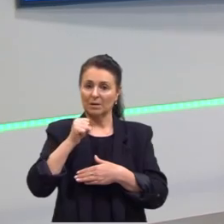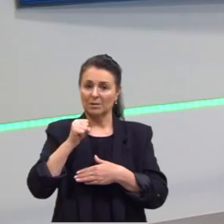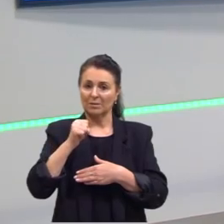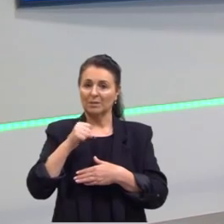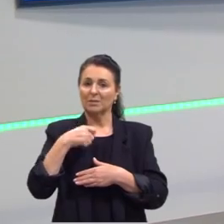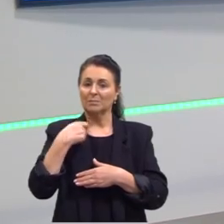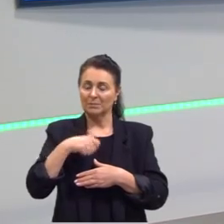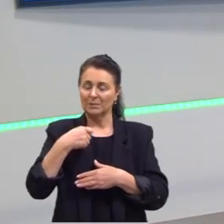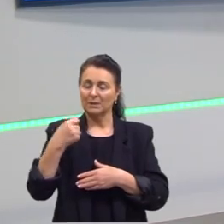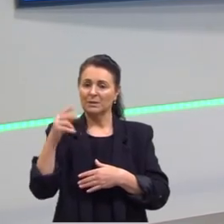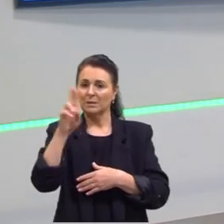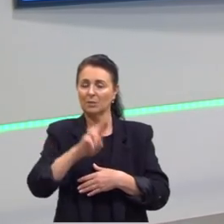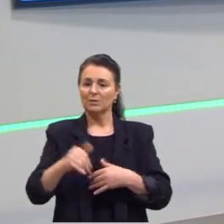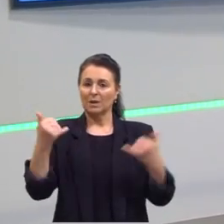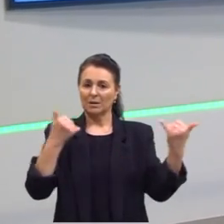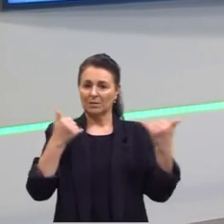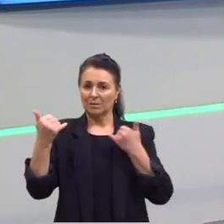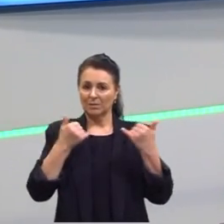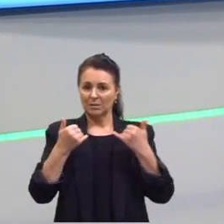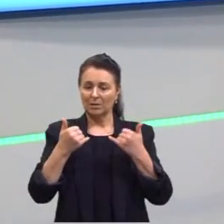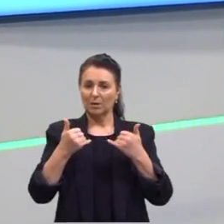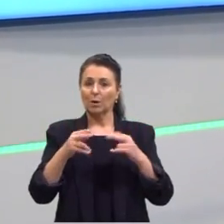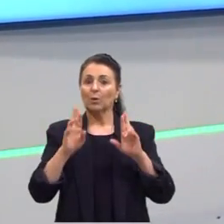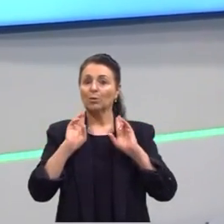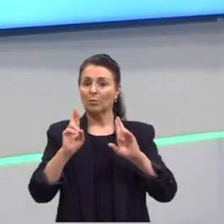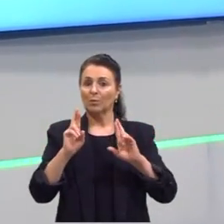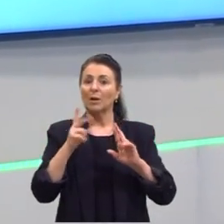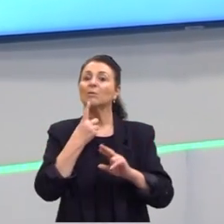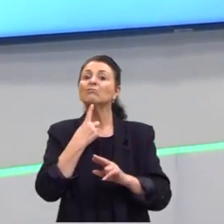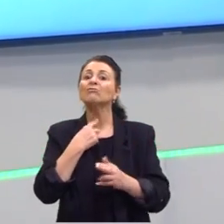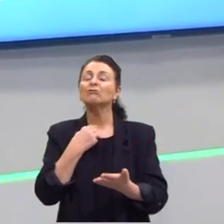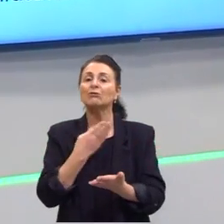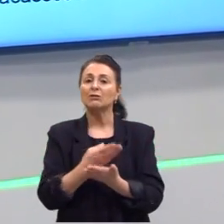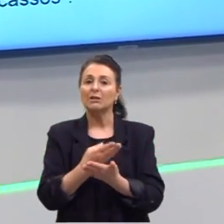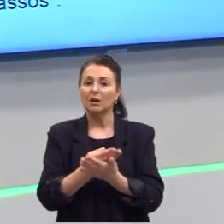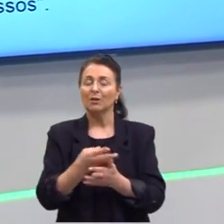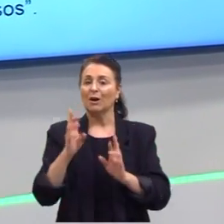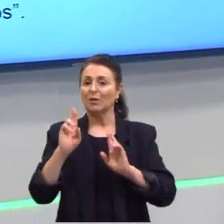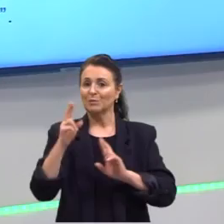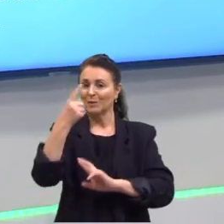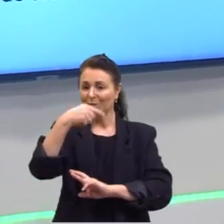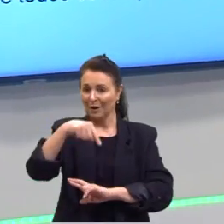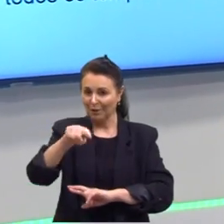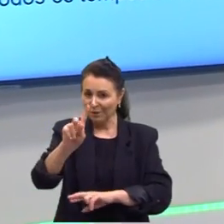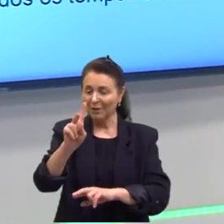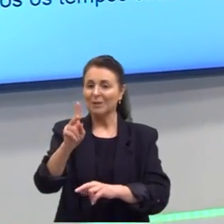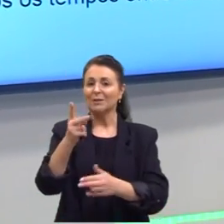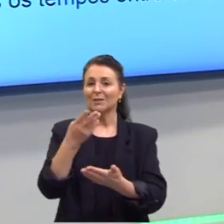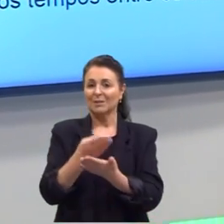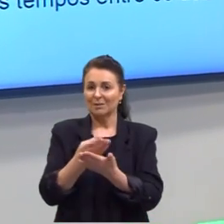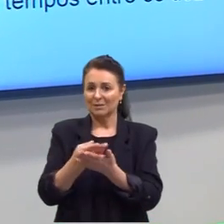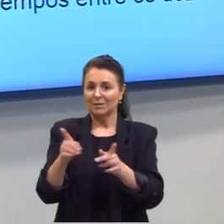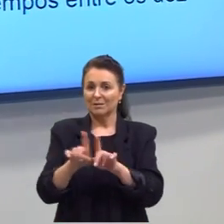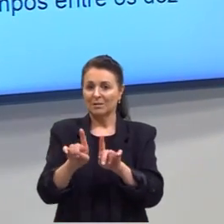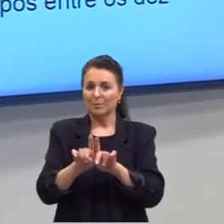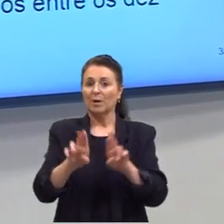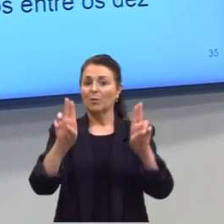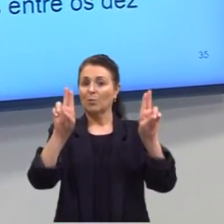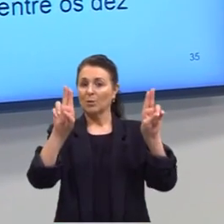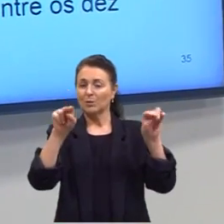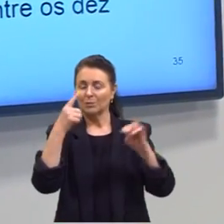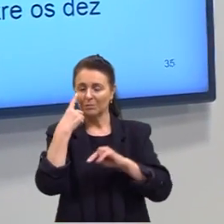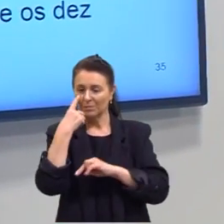informações eu espero que vocês tenham gostado da aula eu espero vocês na nossa próxima aula que vai ter um assunto